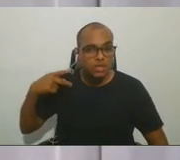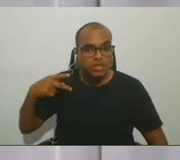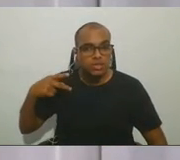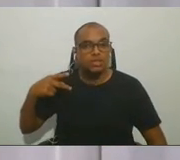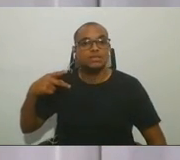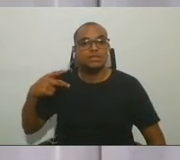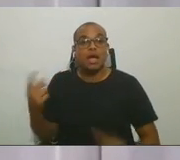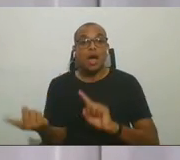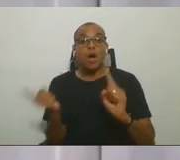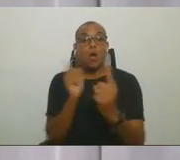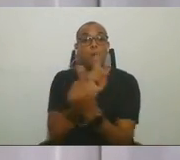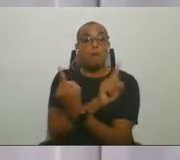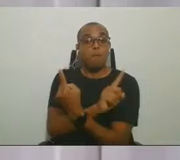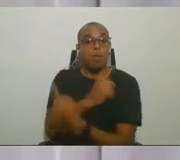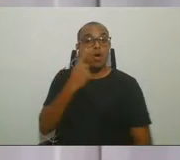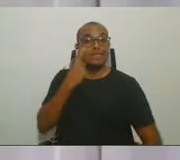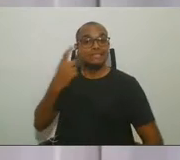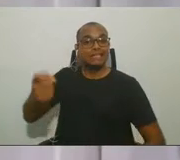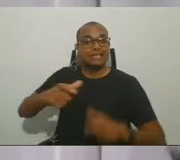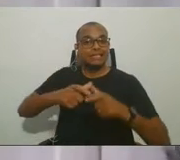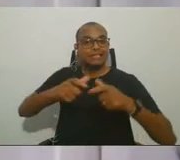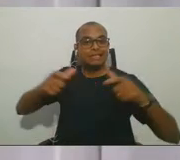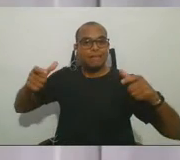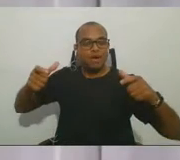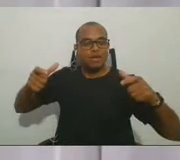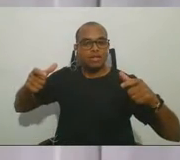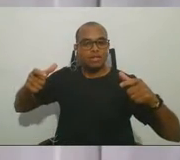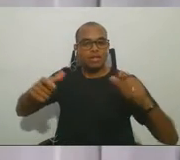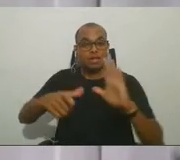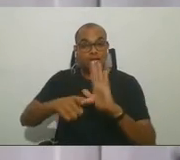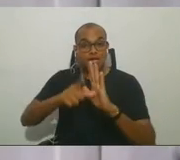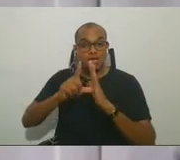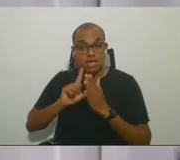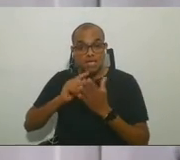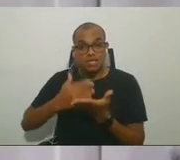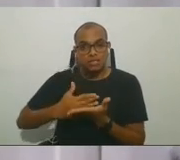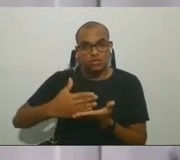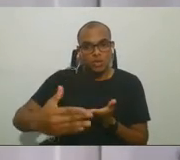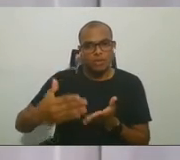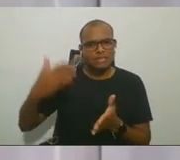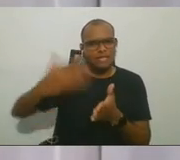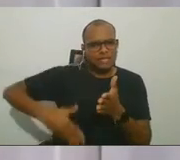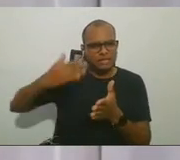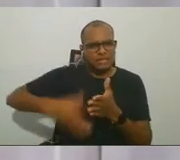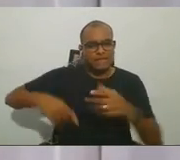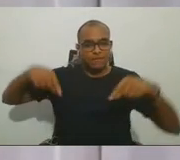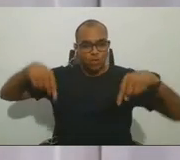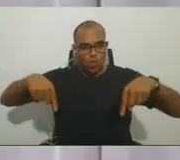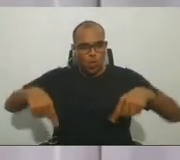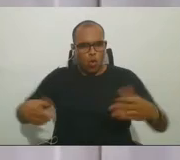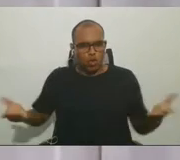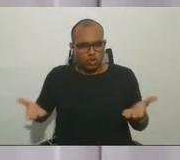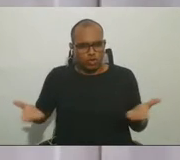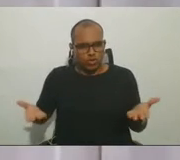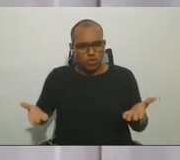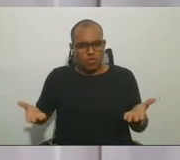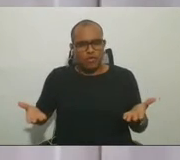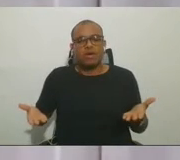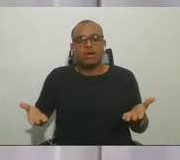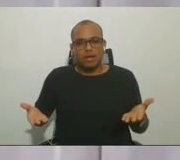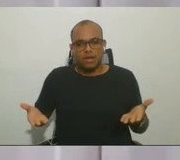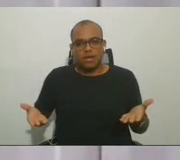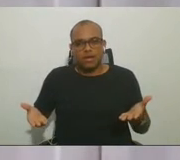opostas aos interesses da maioria. Antes de ingressar aos desafios mais atuais, no terreno